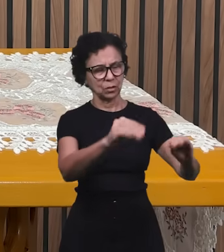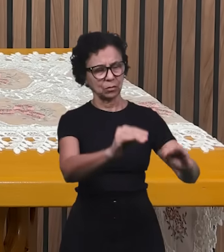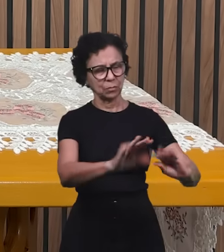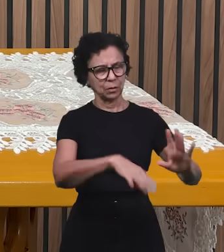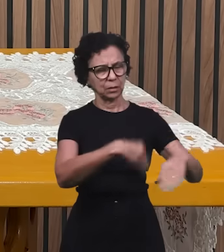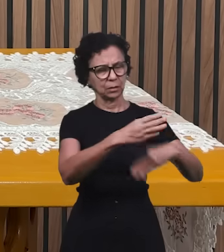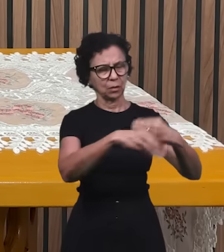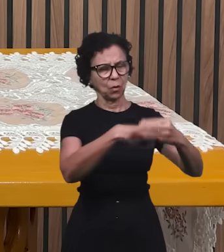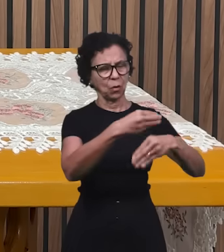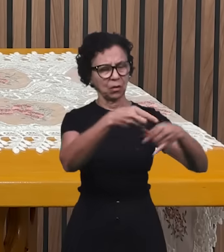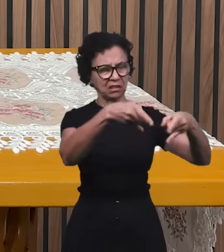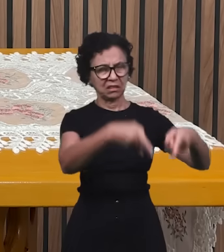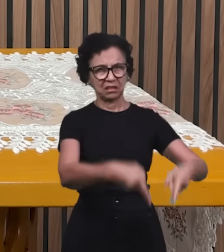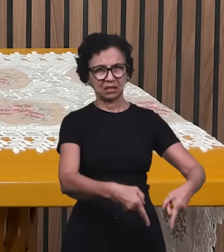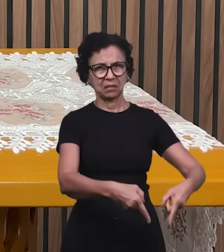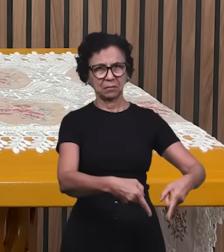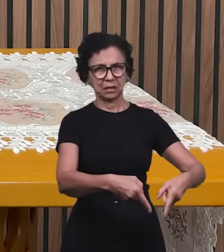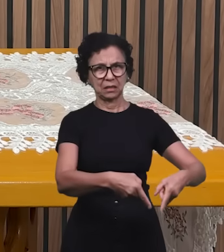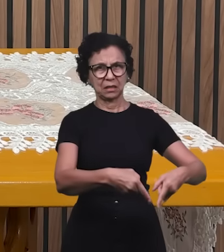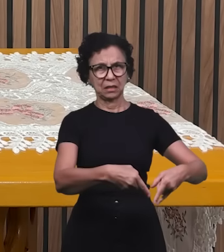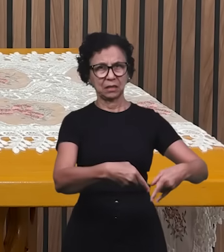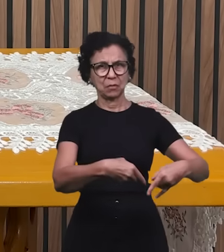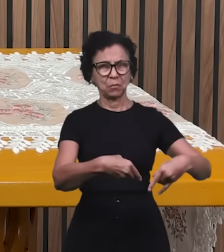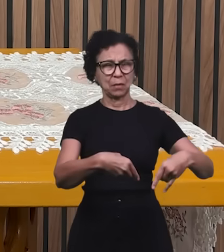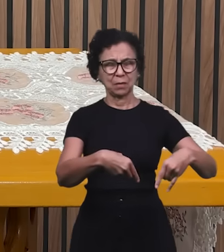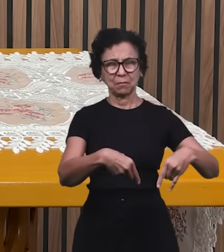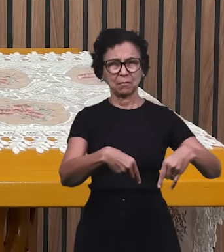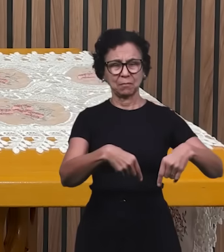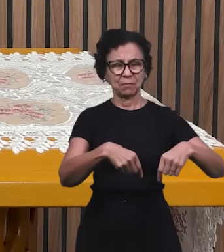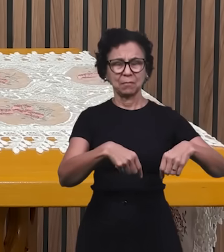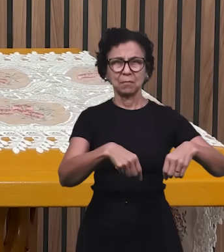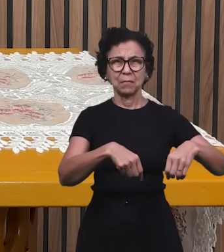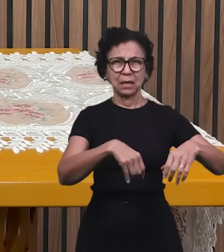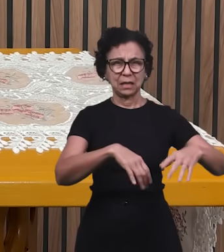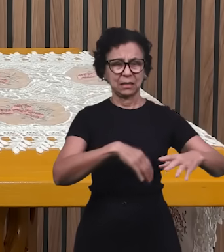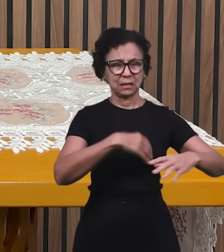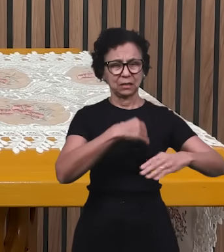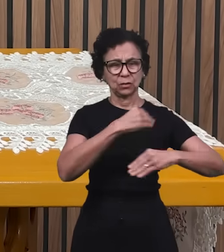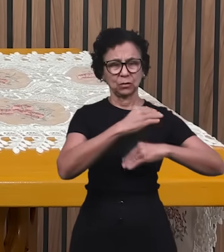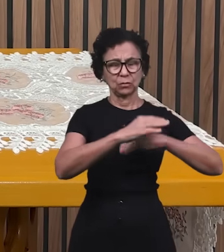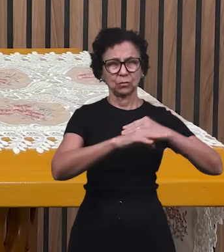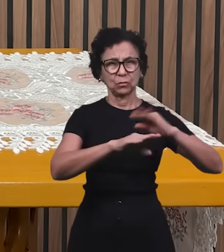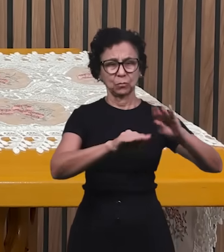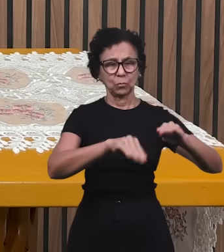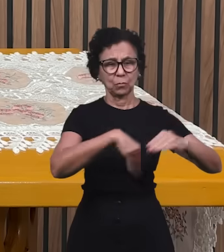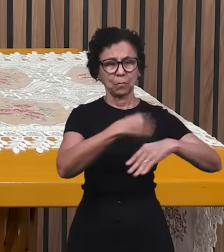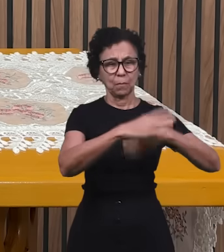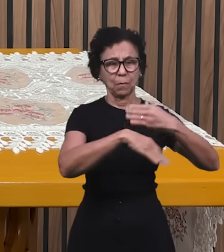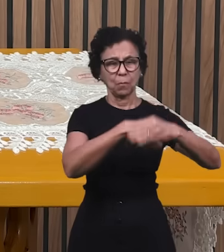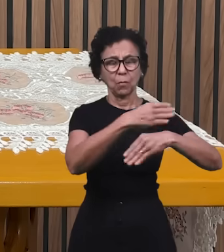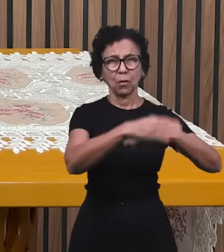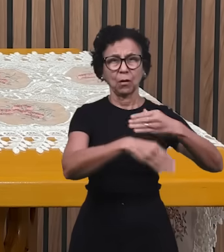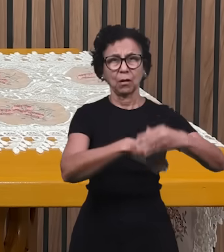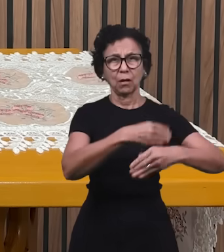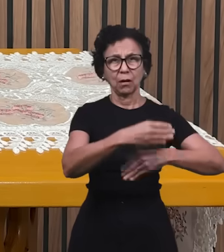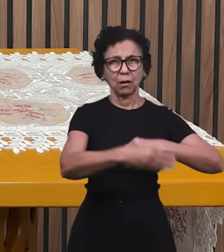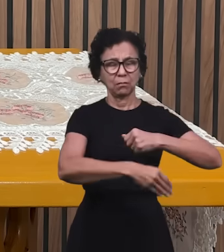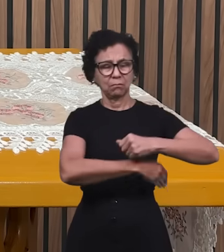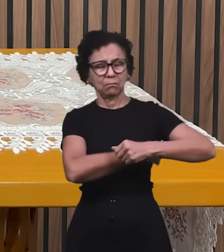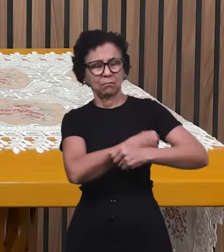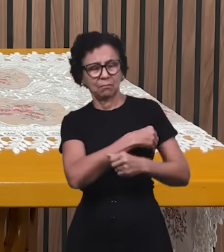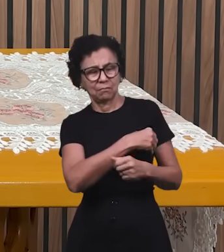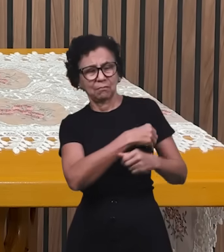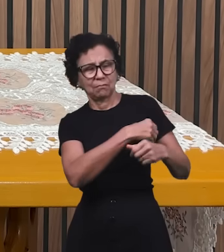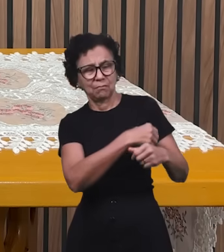irmãos. Aquela cama, né, que é uma espécie de uma maca que eles enrolavam e transportavam assim debaixo